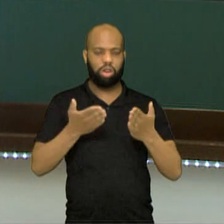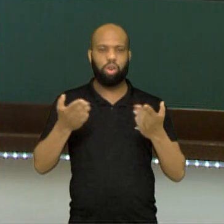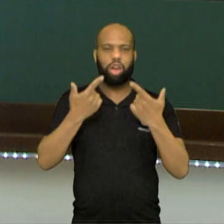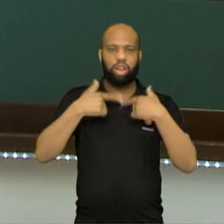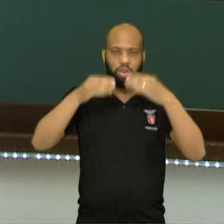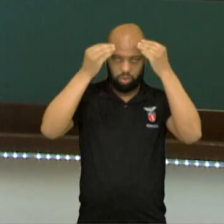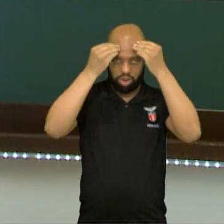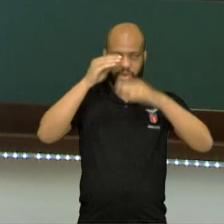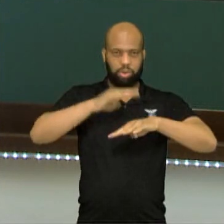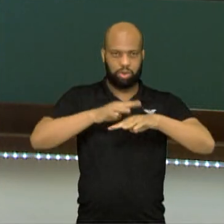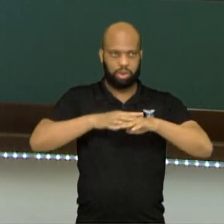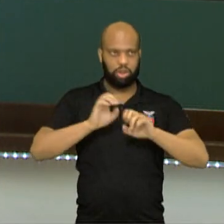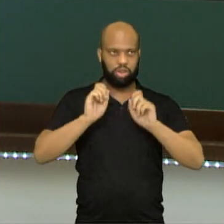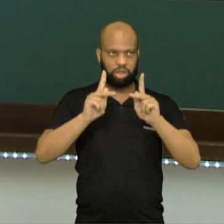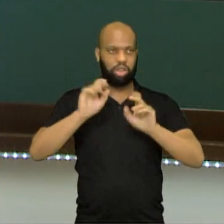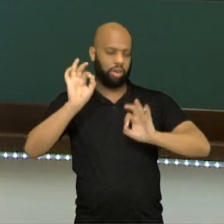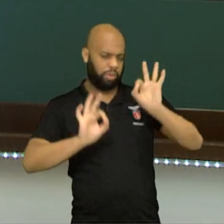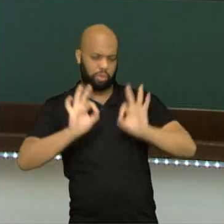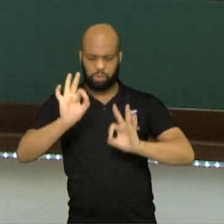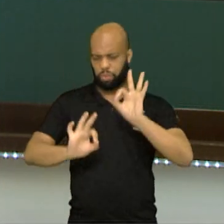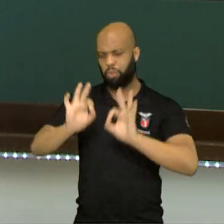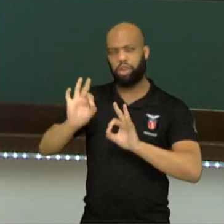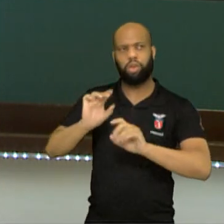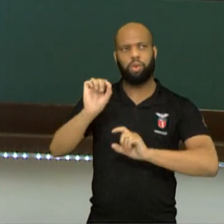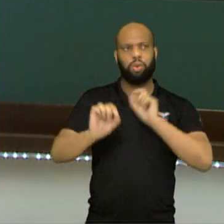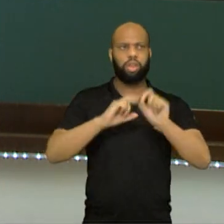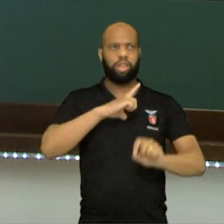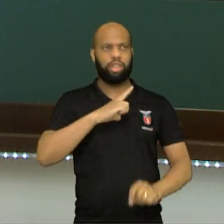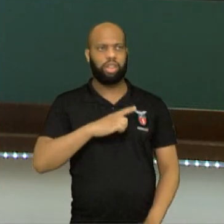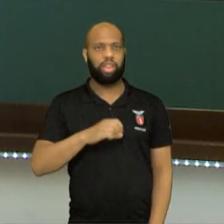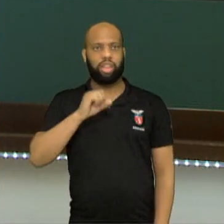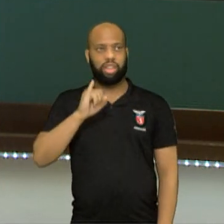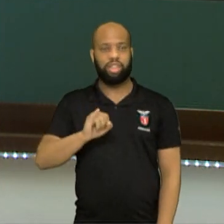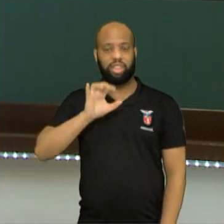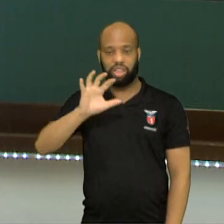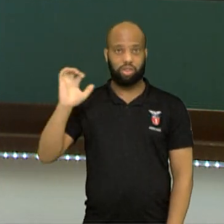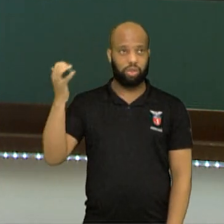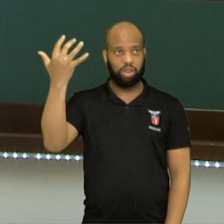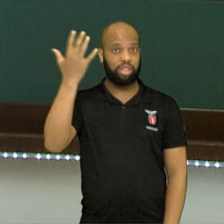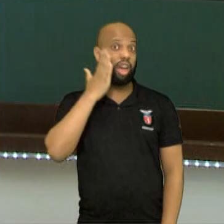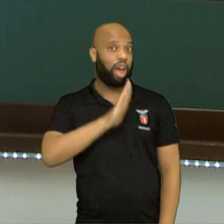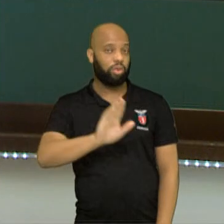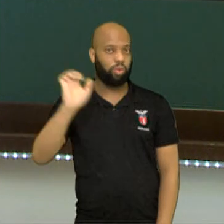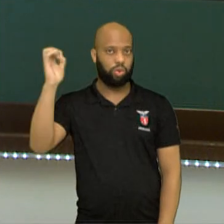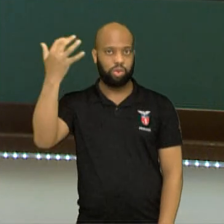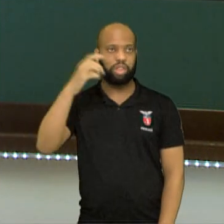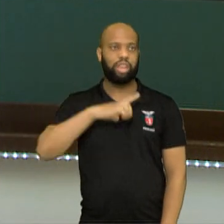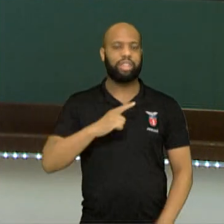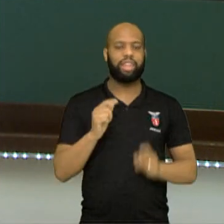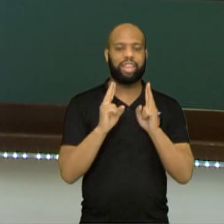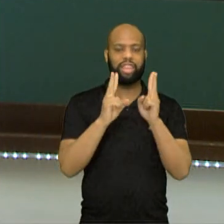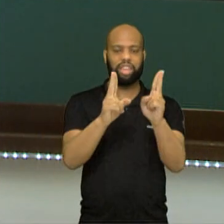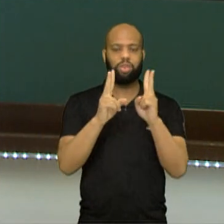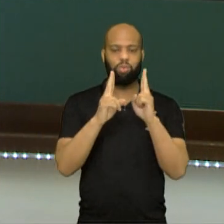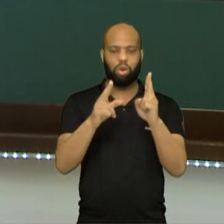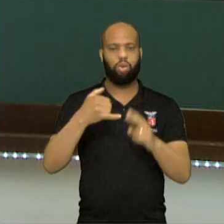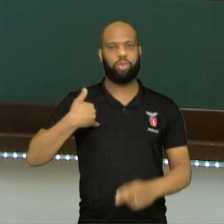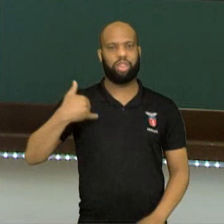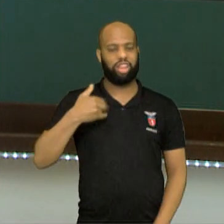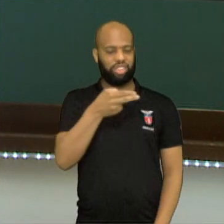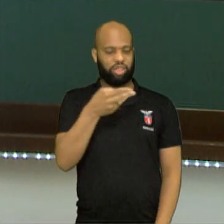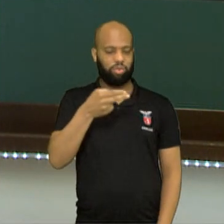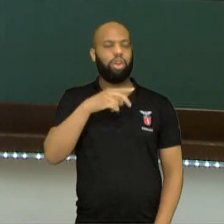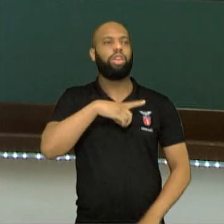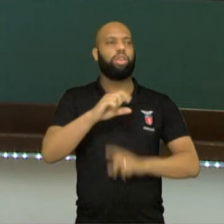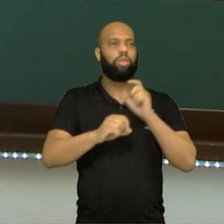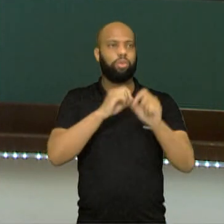nosso enunciado. Montando a equação, quando essa situação acontecer, elas teriam a mesma idade. Então,